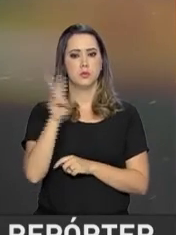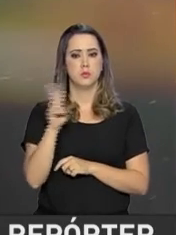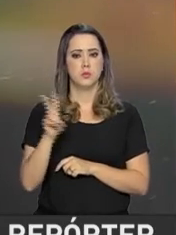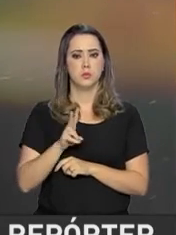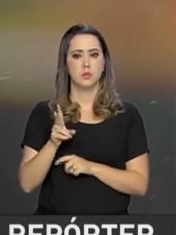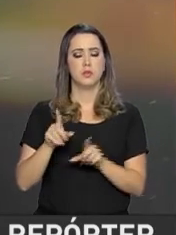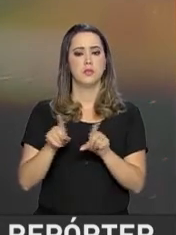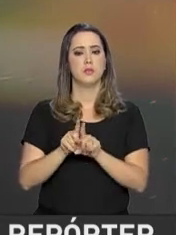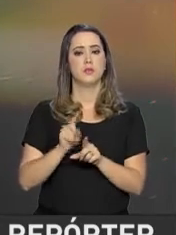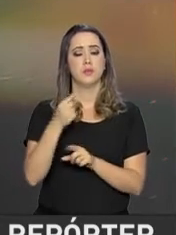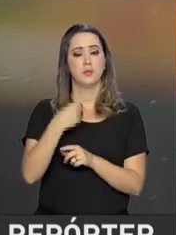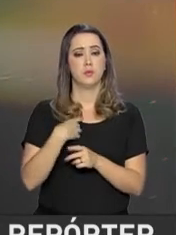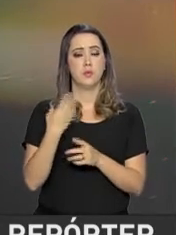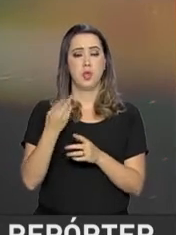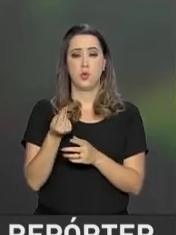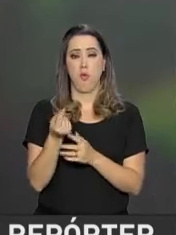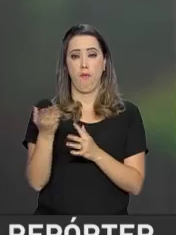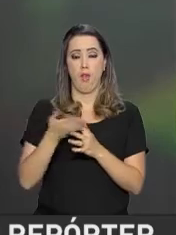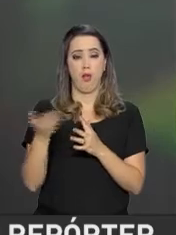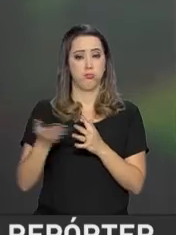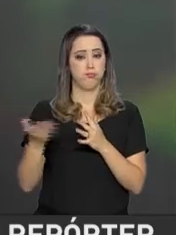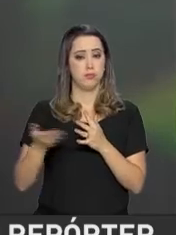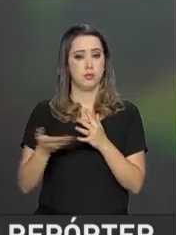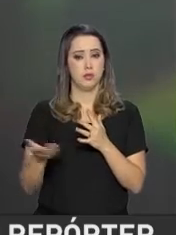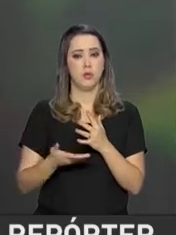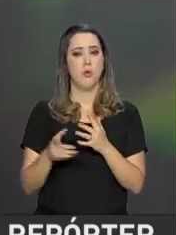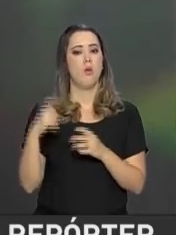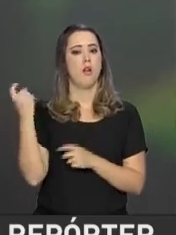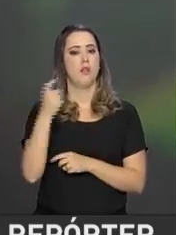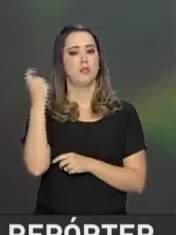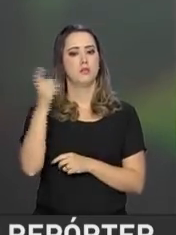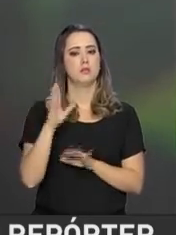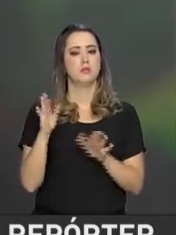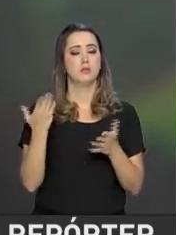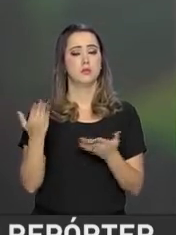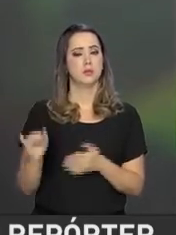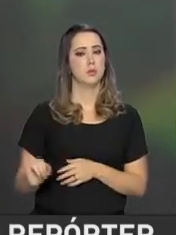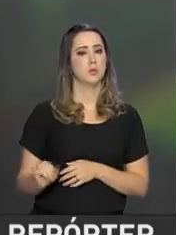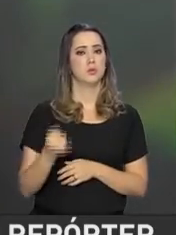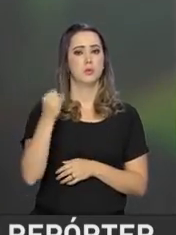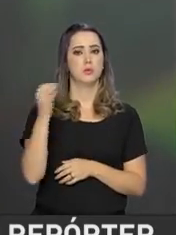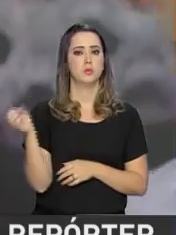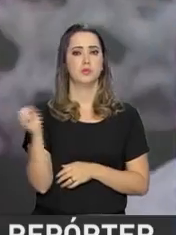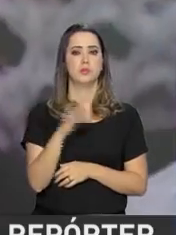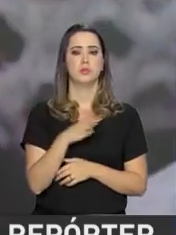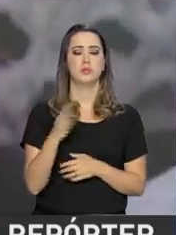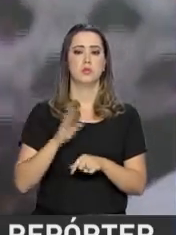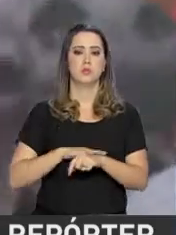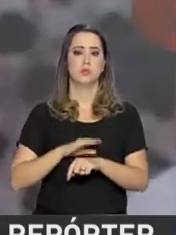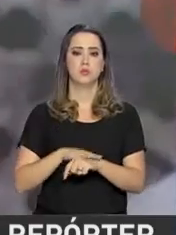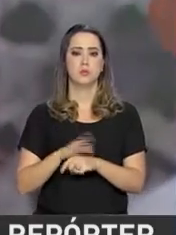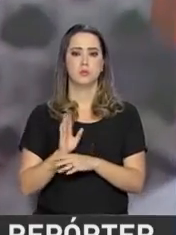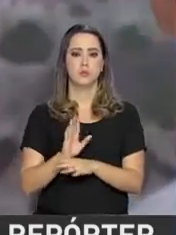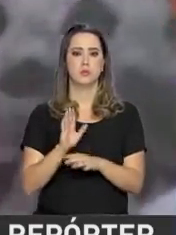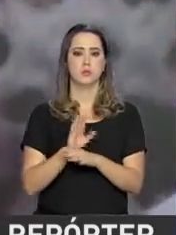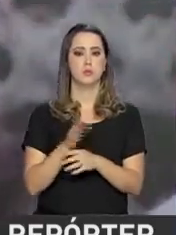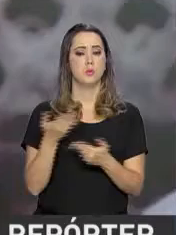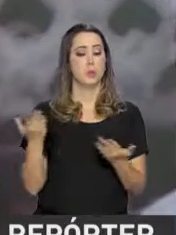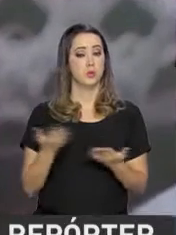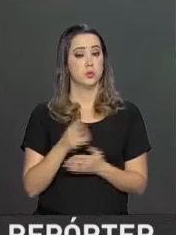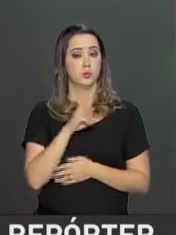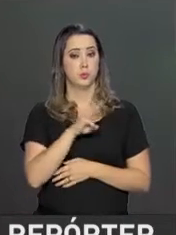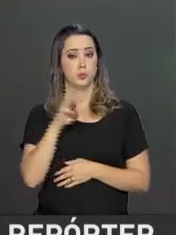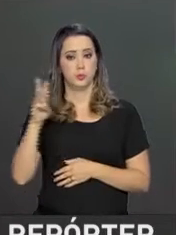prestações ainda estão altas por isso vai aproveitar a oportunidade de uma nova negociação com a ajuda da plataforma do